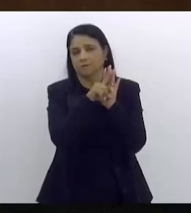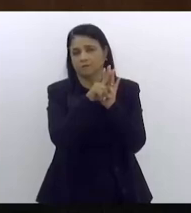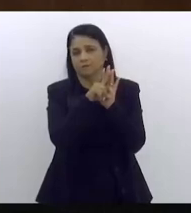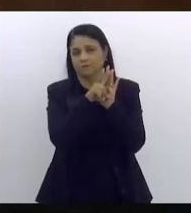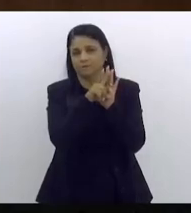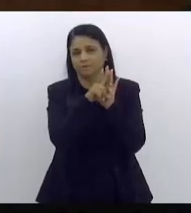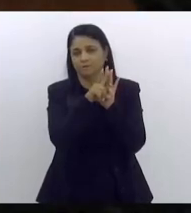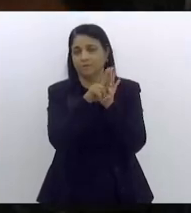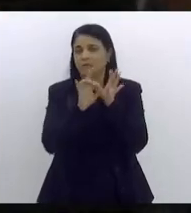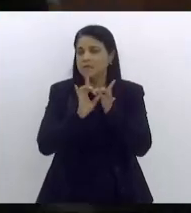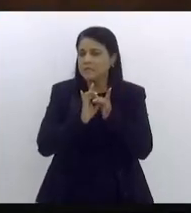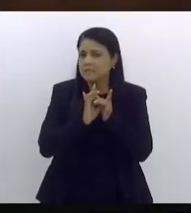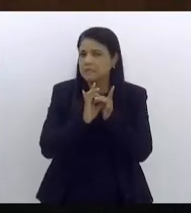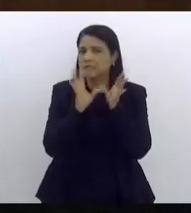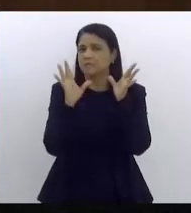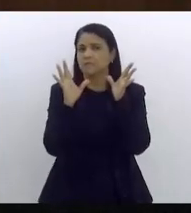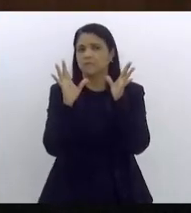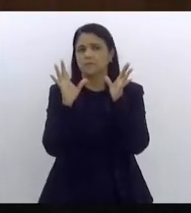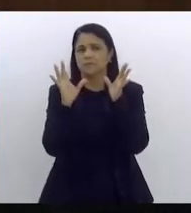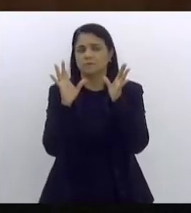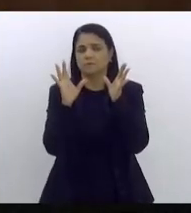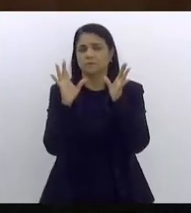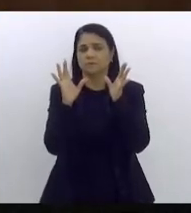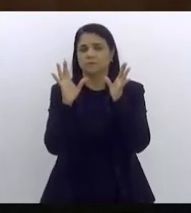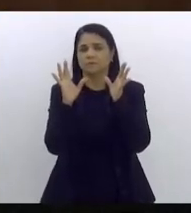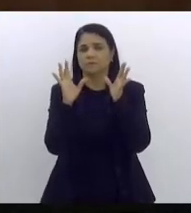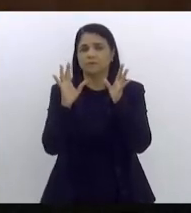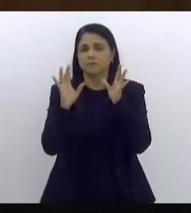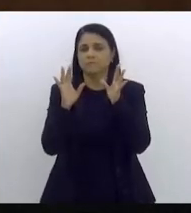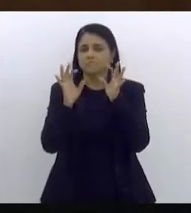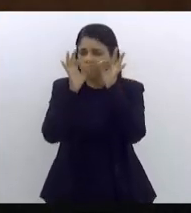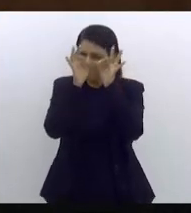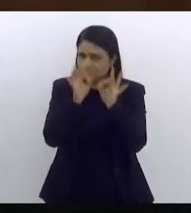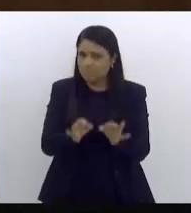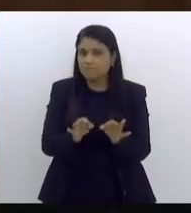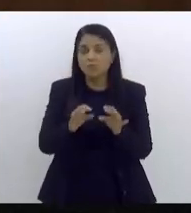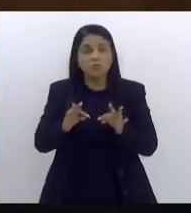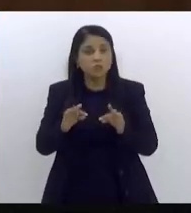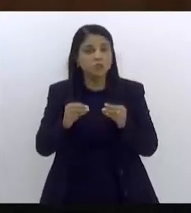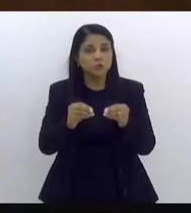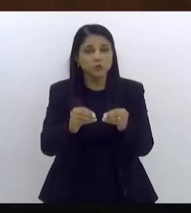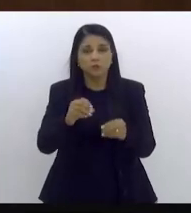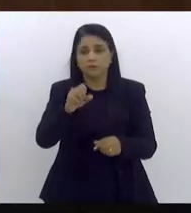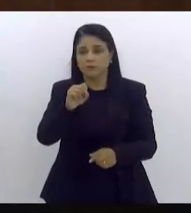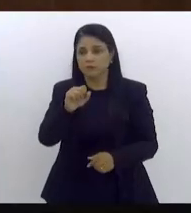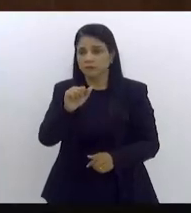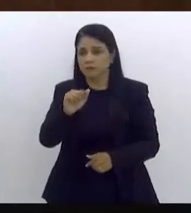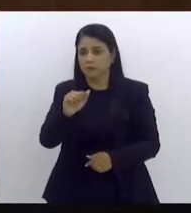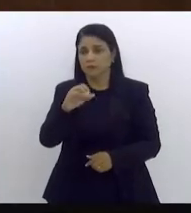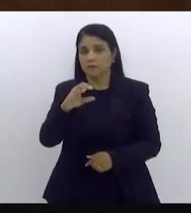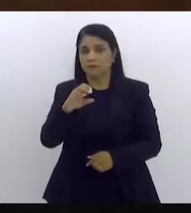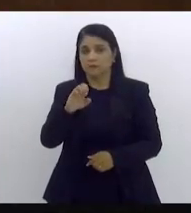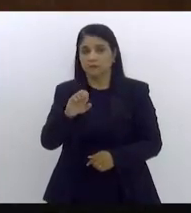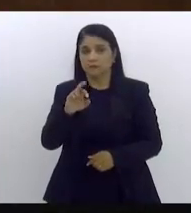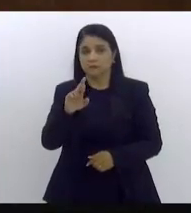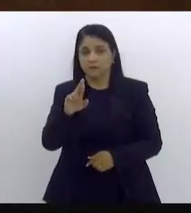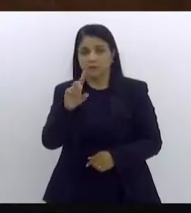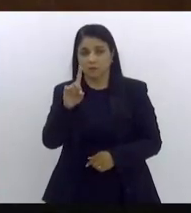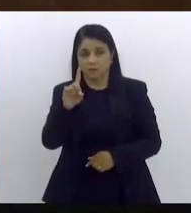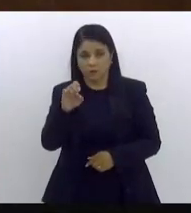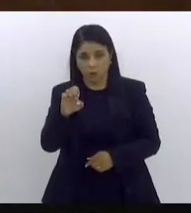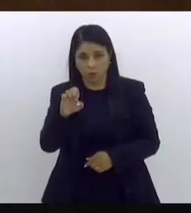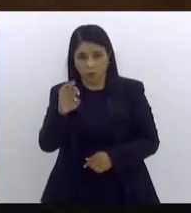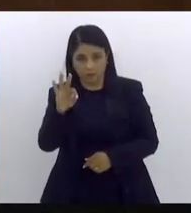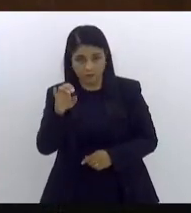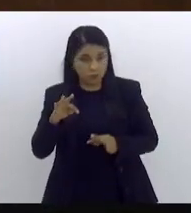se democratize definitivamente que todos os sacerdotes religiosos de todas as religiões